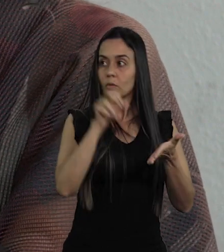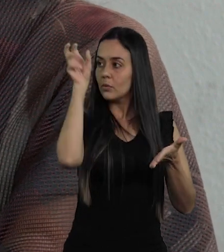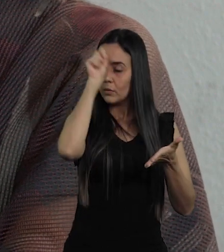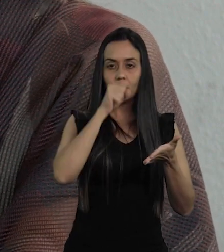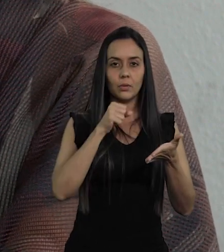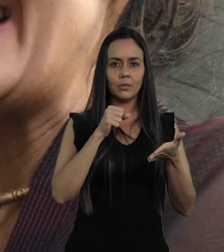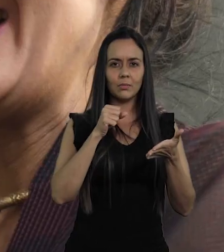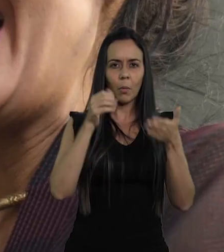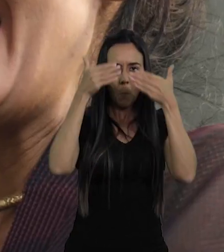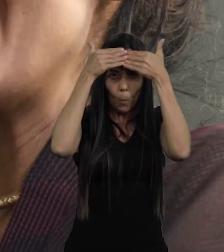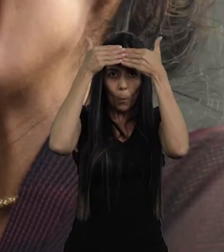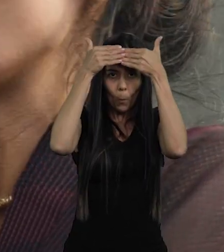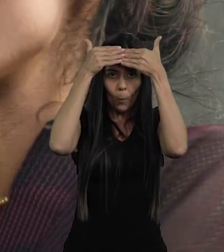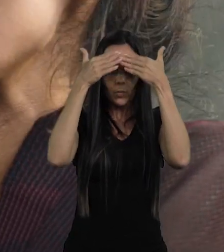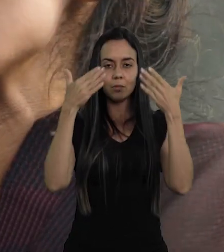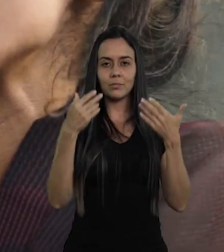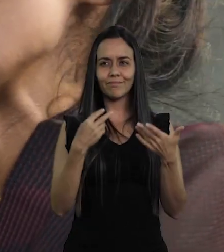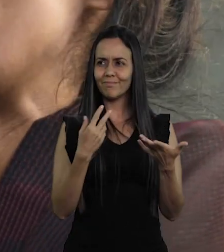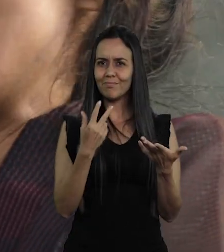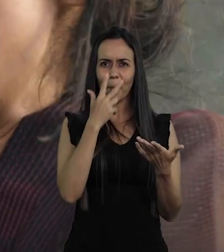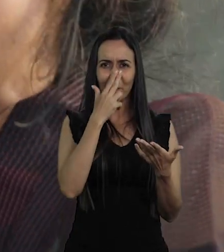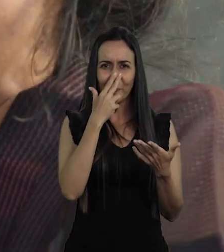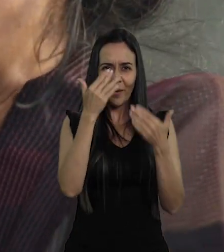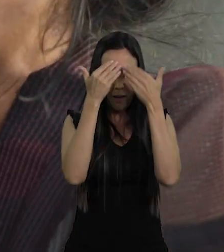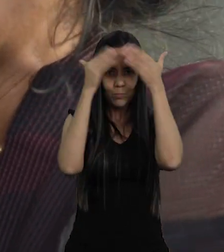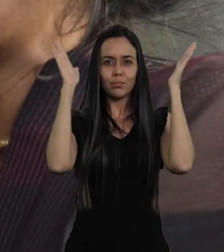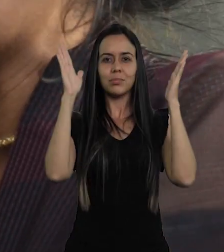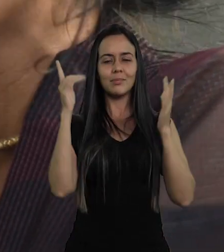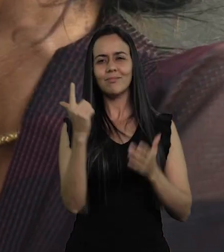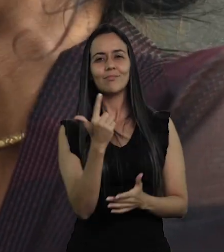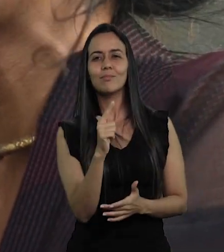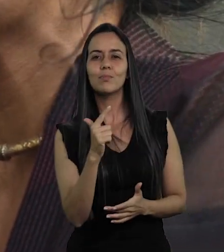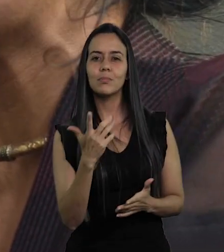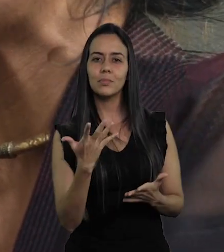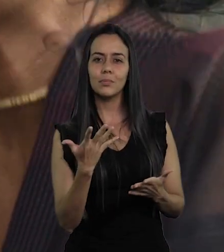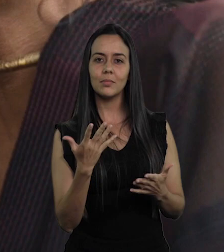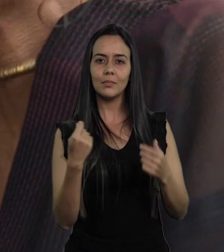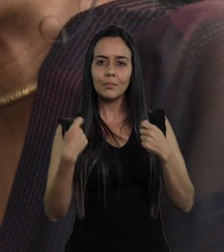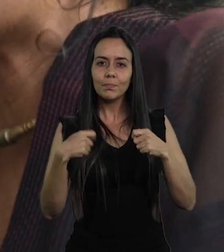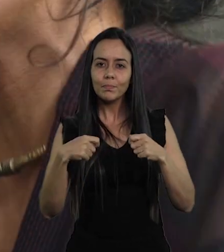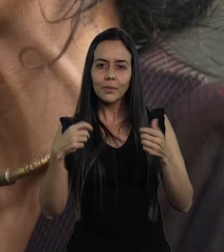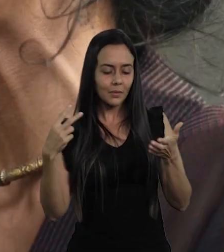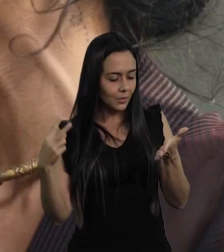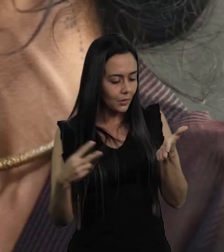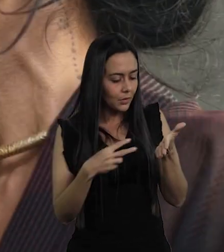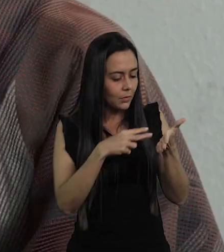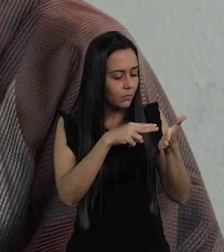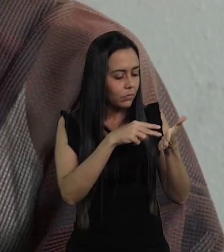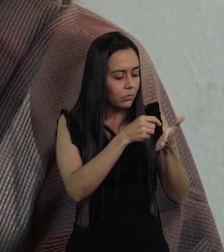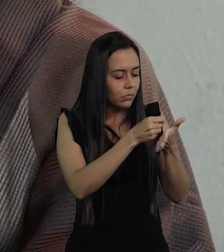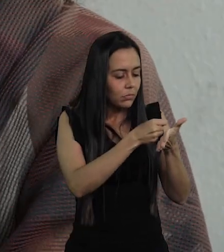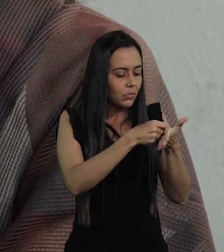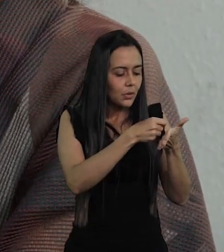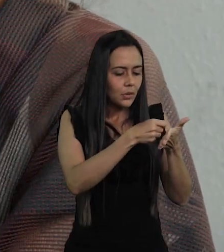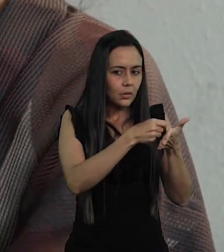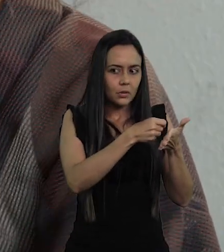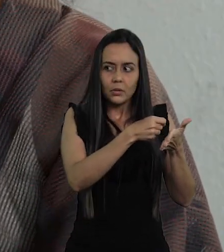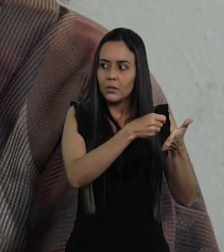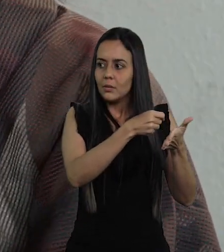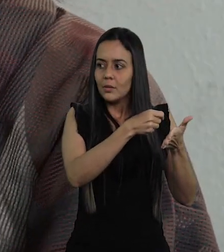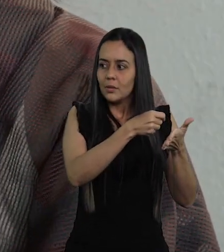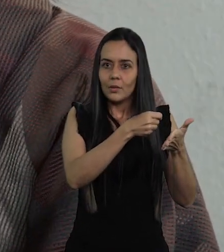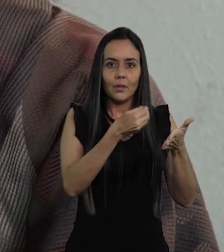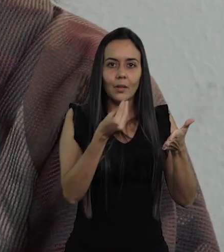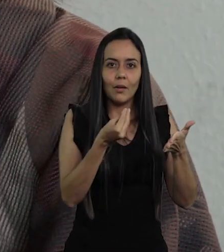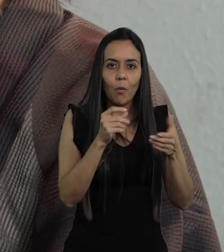não consegue, né, você não consegue submeter aquilo, né, a um condicionante, isso te causa um desconforto.